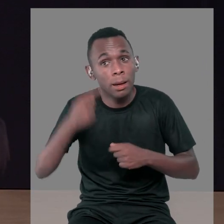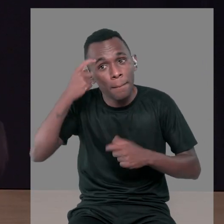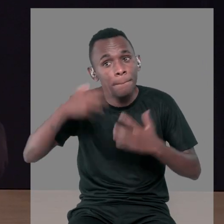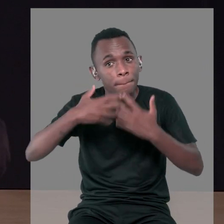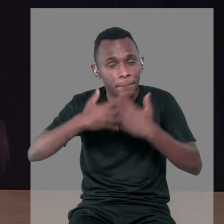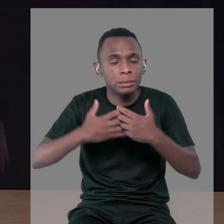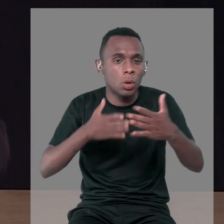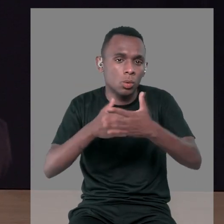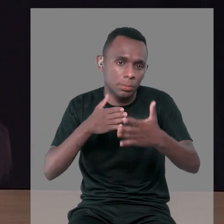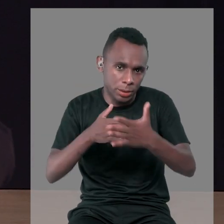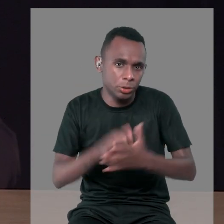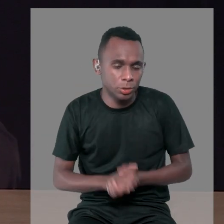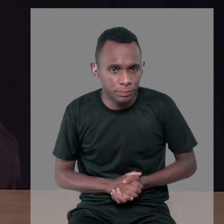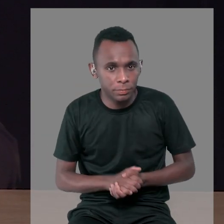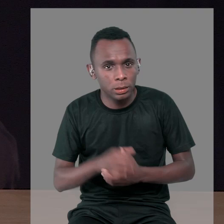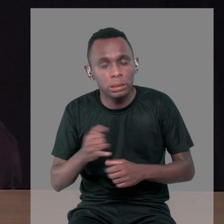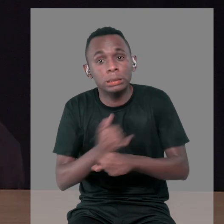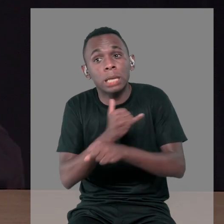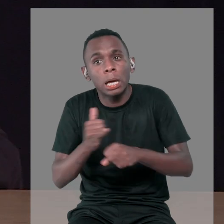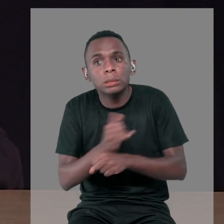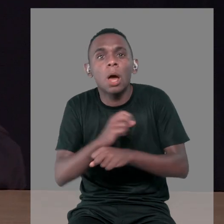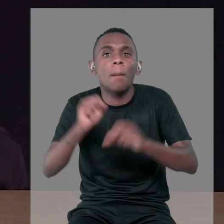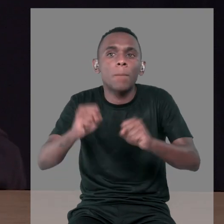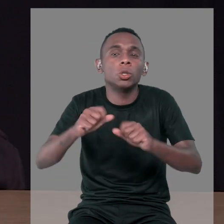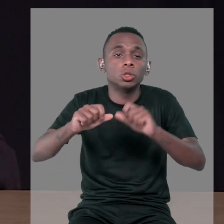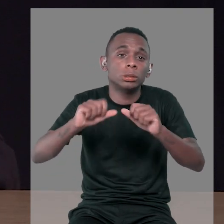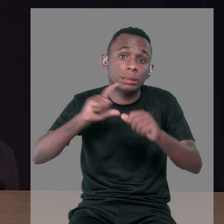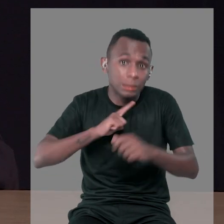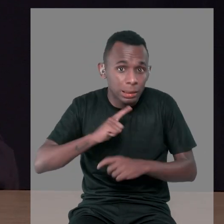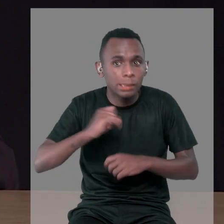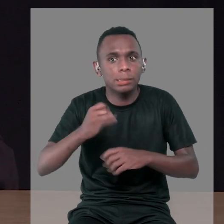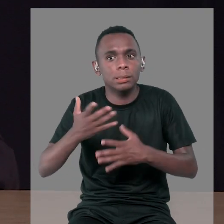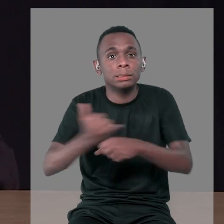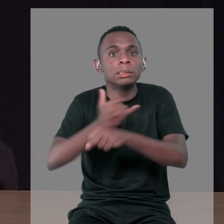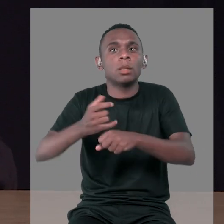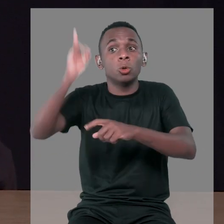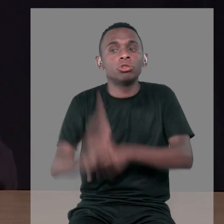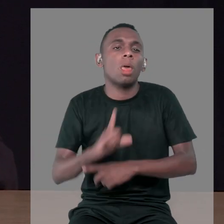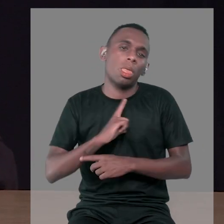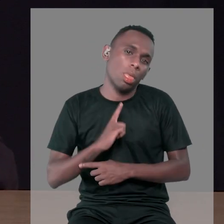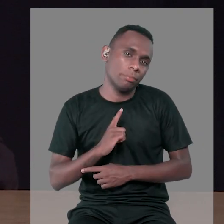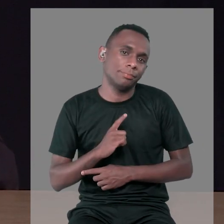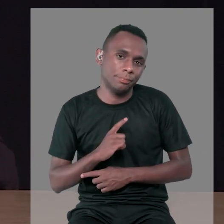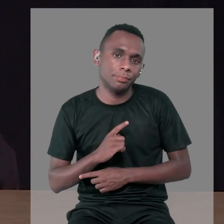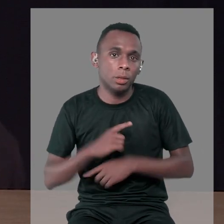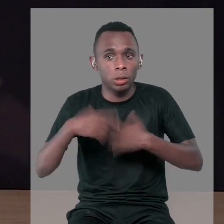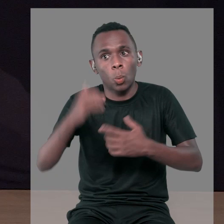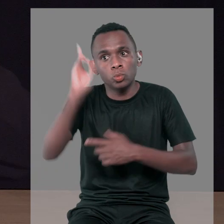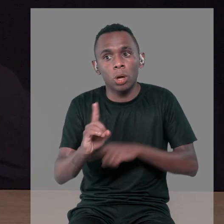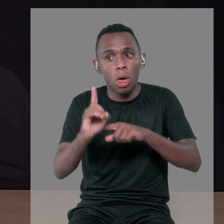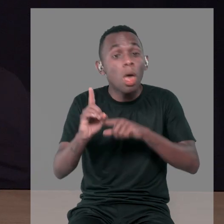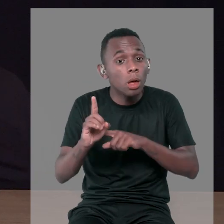esses mecanismos eles só podem operar com a arma que lhes cabe, que é o direito. E o direito, né, que foi